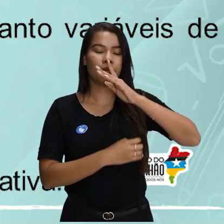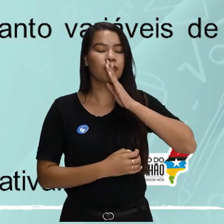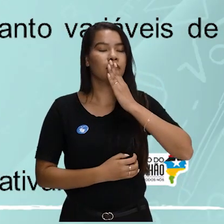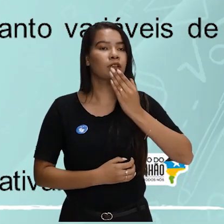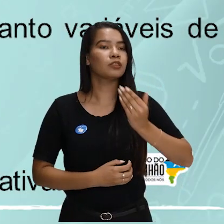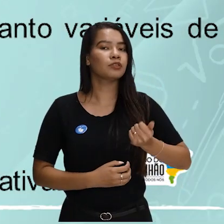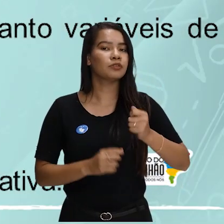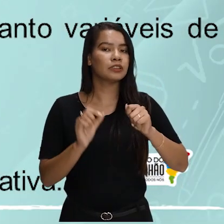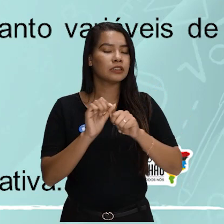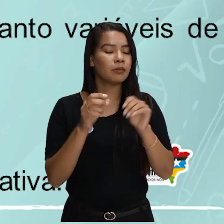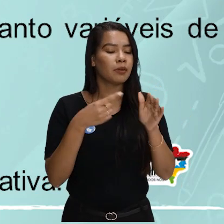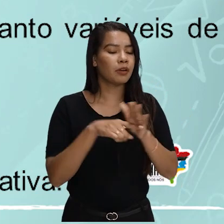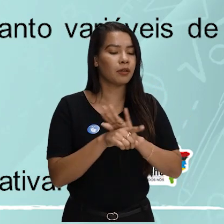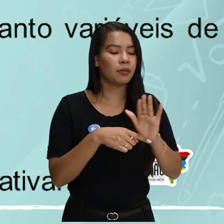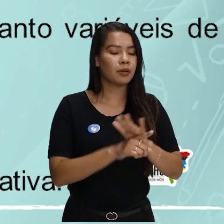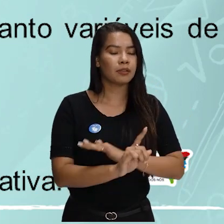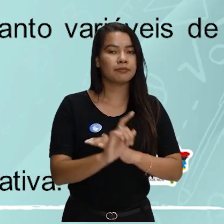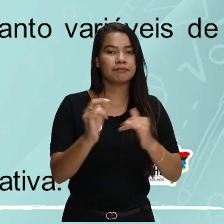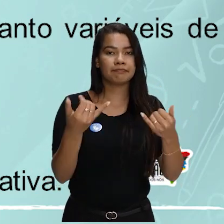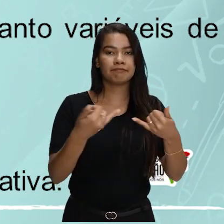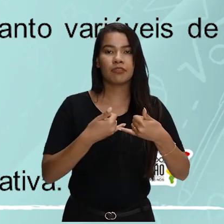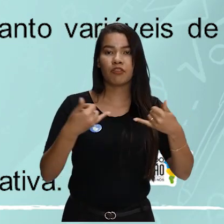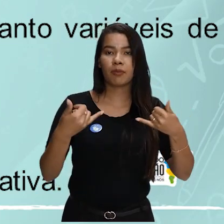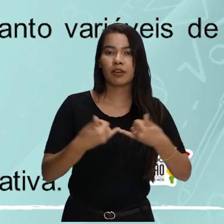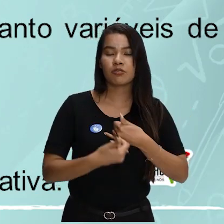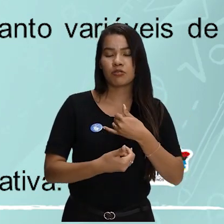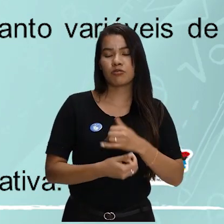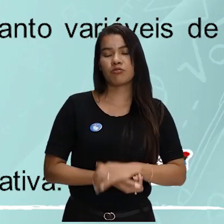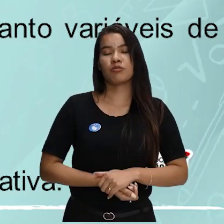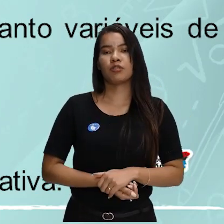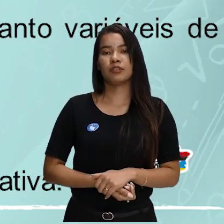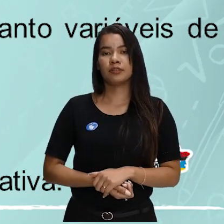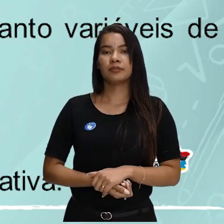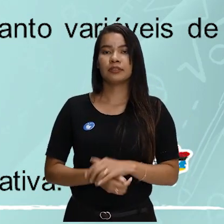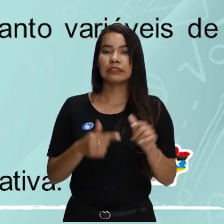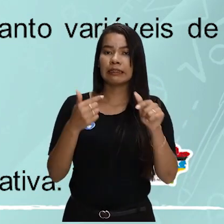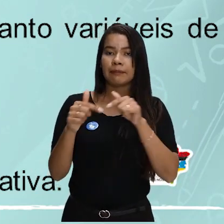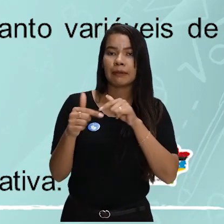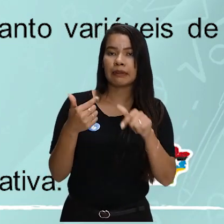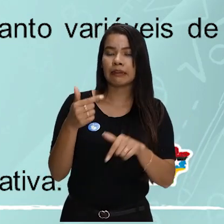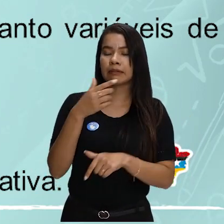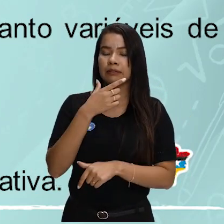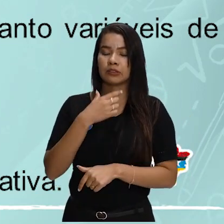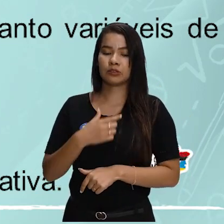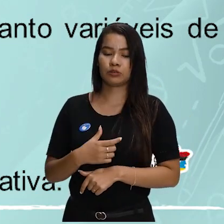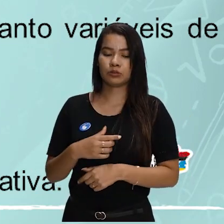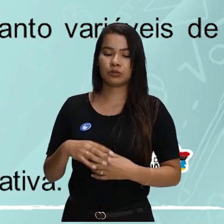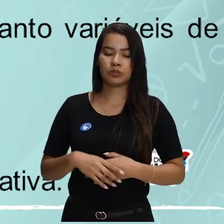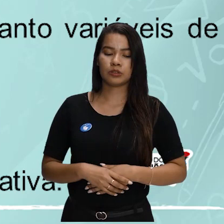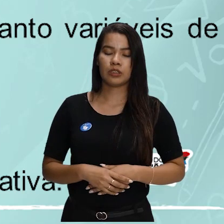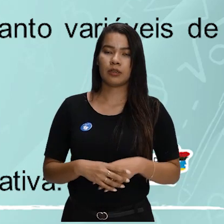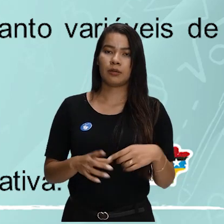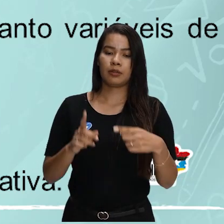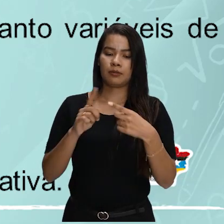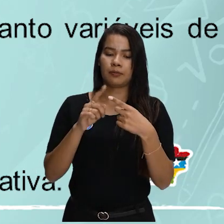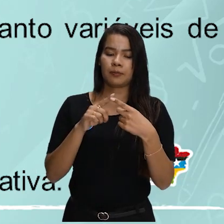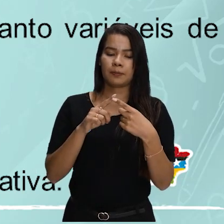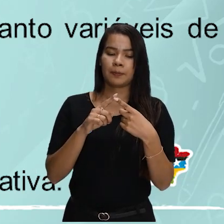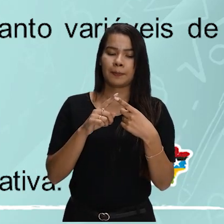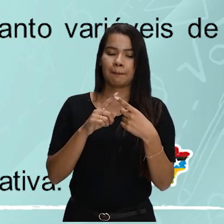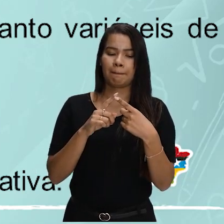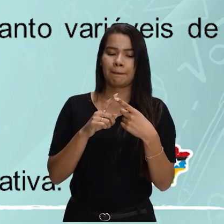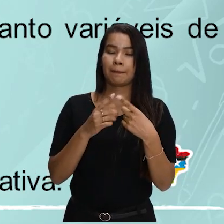seus funcionários. As informações solicitadas a cada empregado foi estado civil, 2, grau